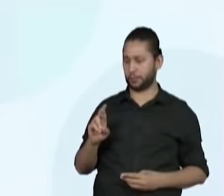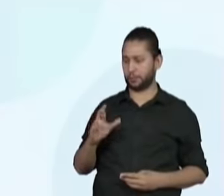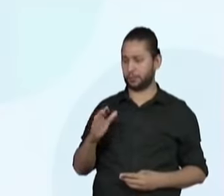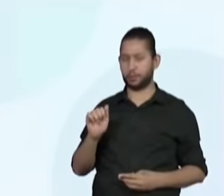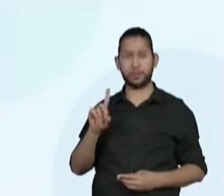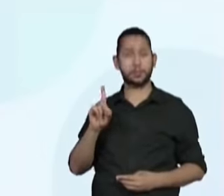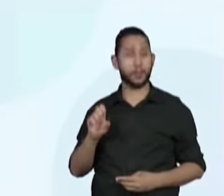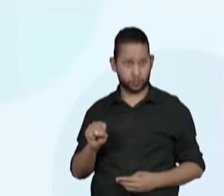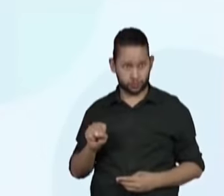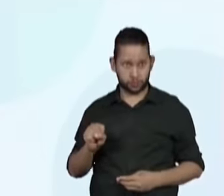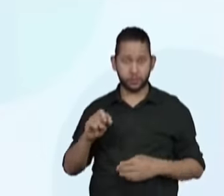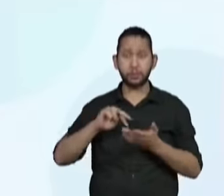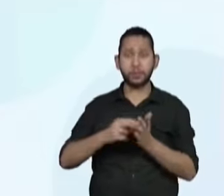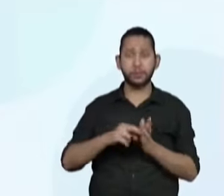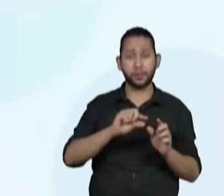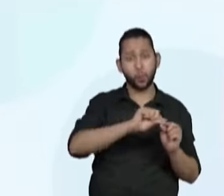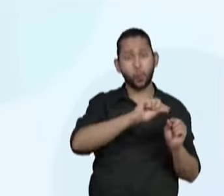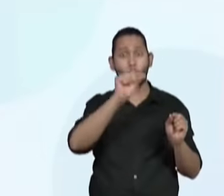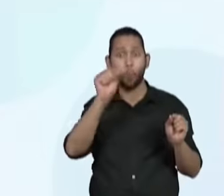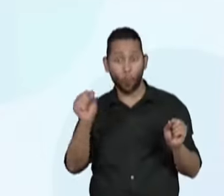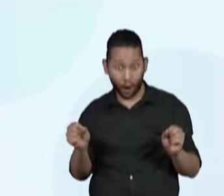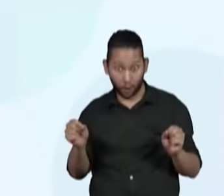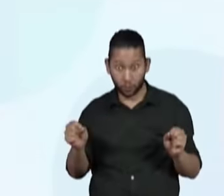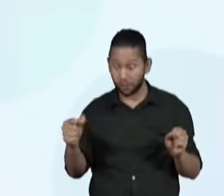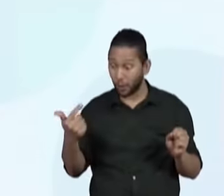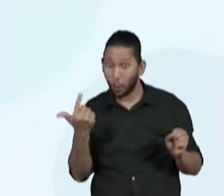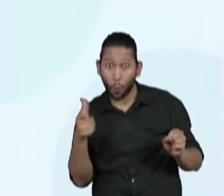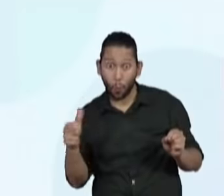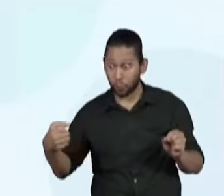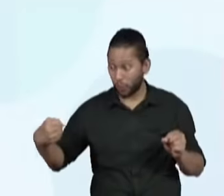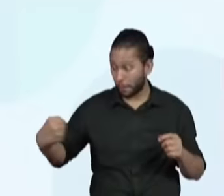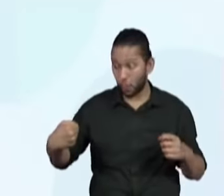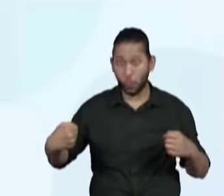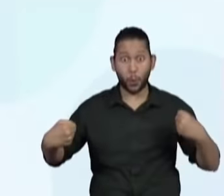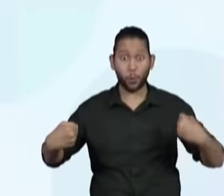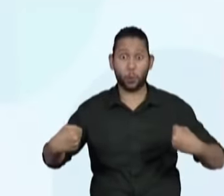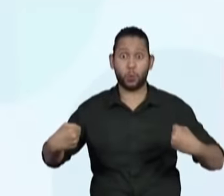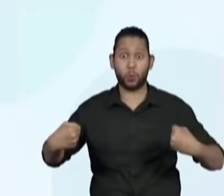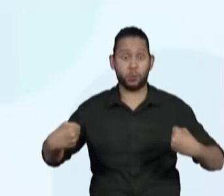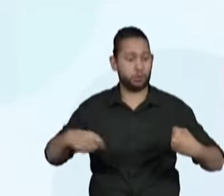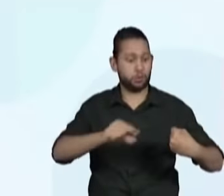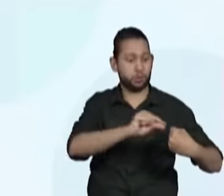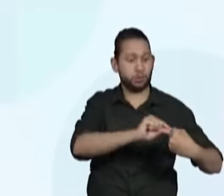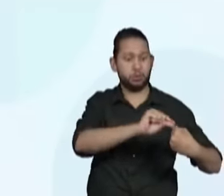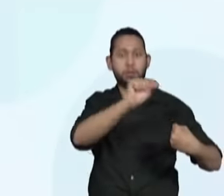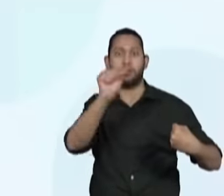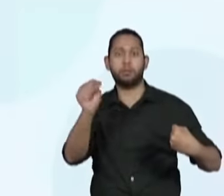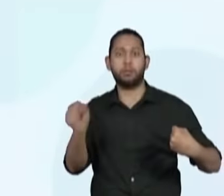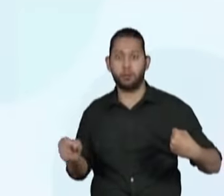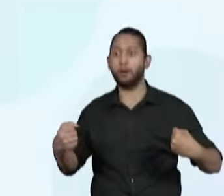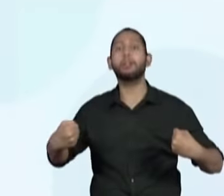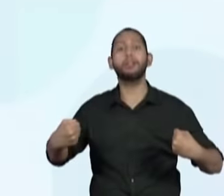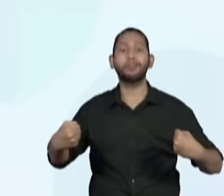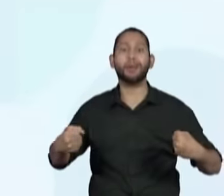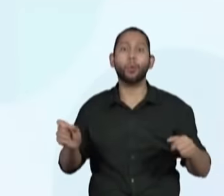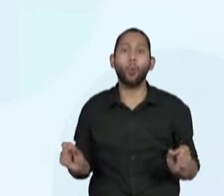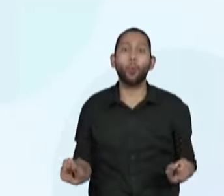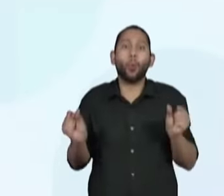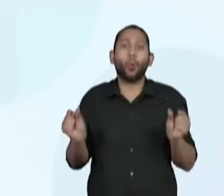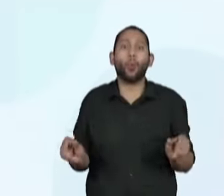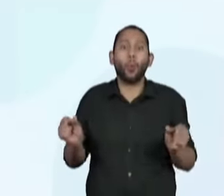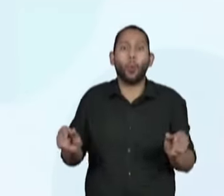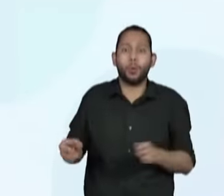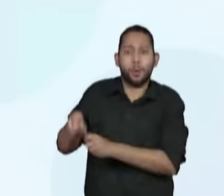A absorção deles, ela acontece pelos contrafortes ou pelos apoios. Aí sim você apresenta colunatos, né? Colunas ou vigas